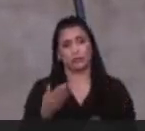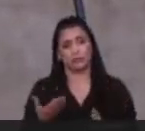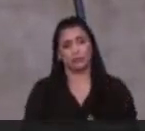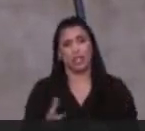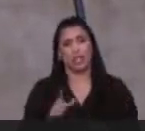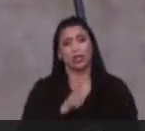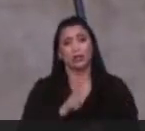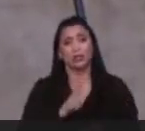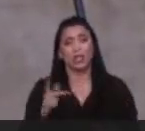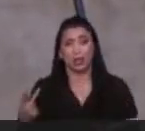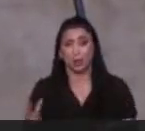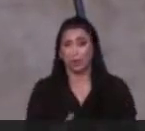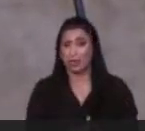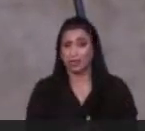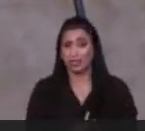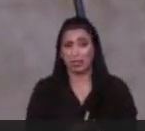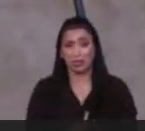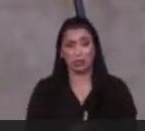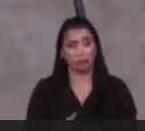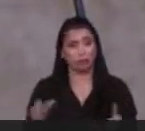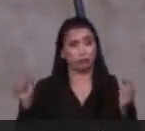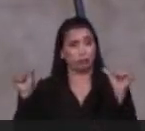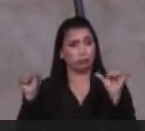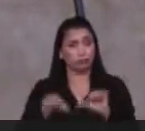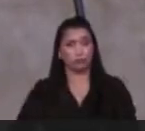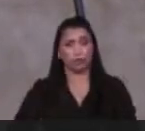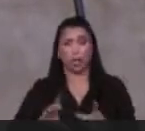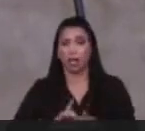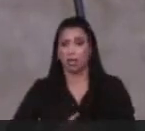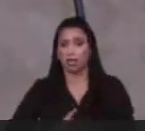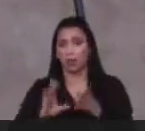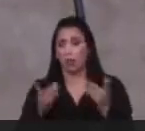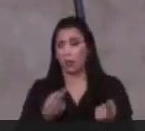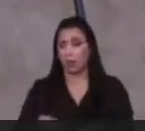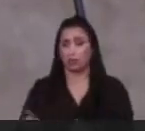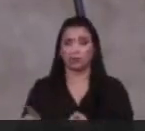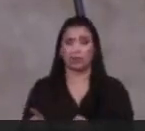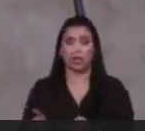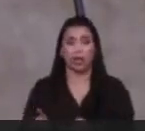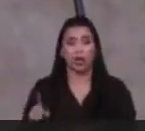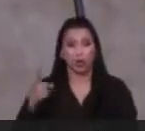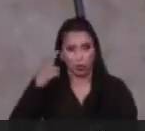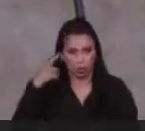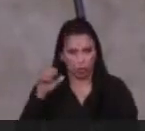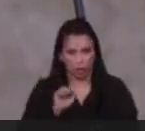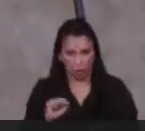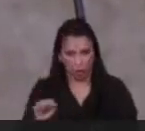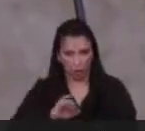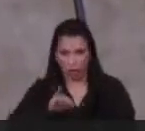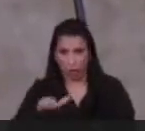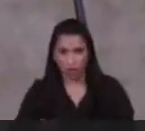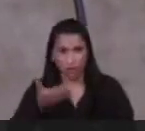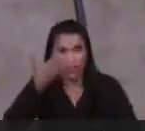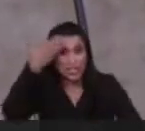Dia sombrio de nossa democracia, o 8 de janeiro não há de ser